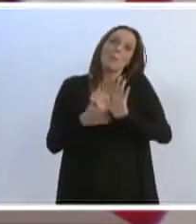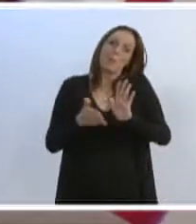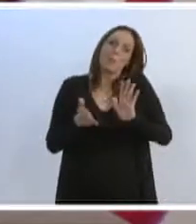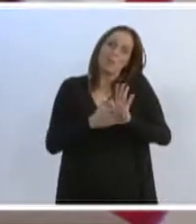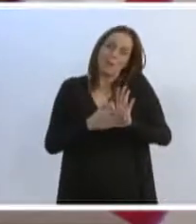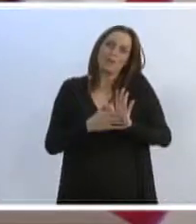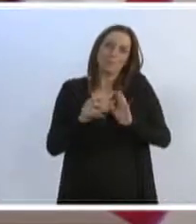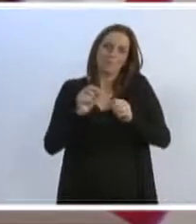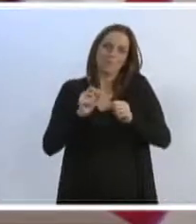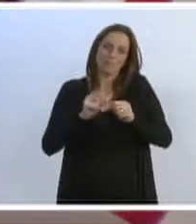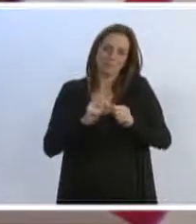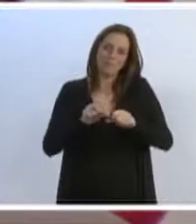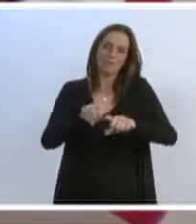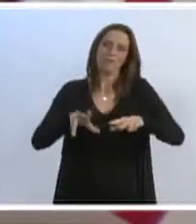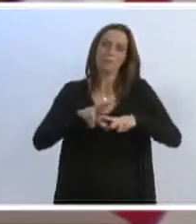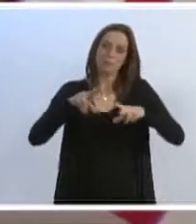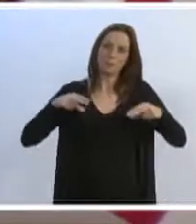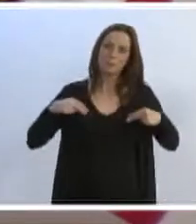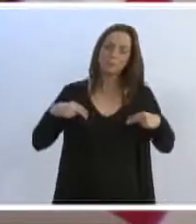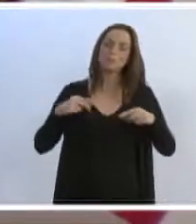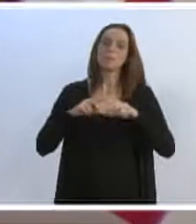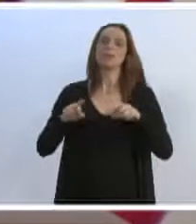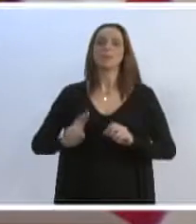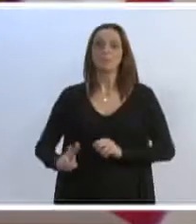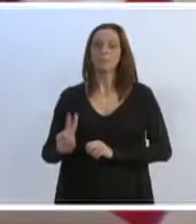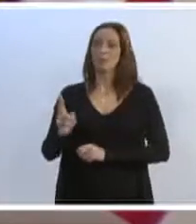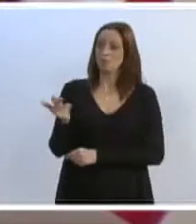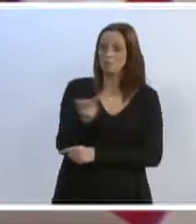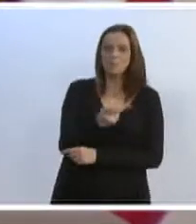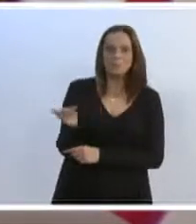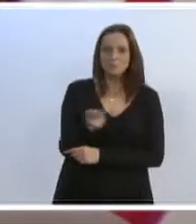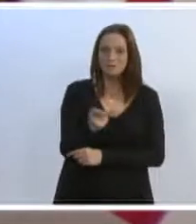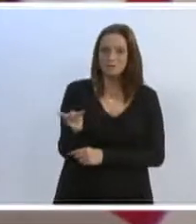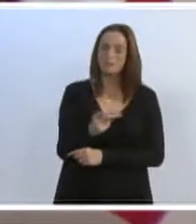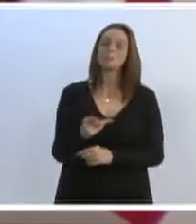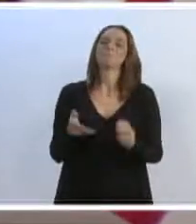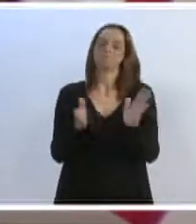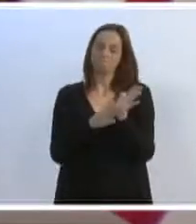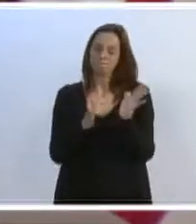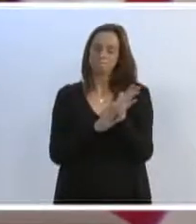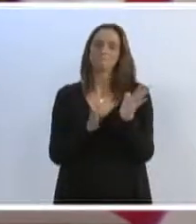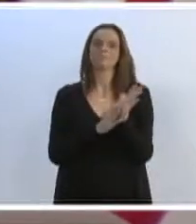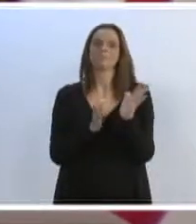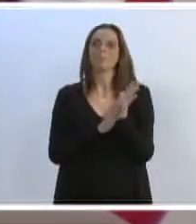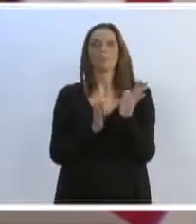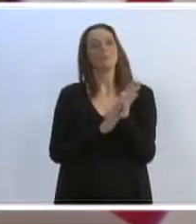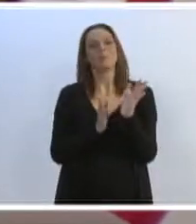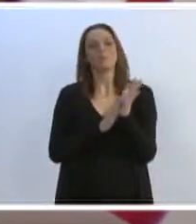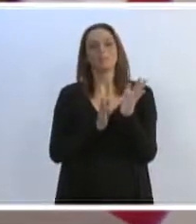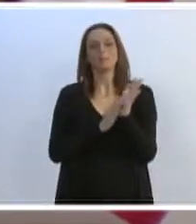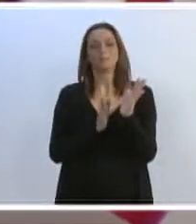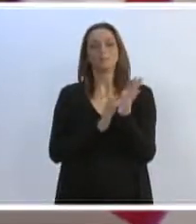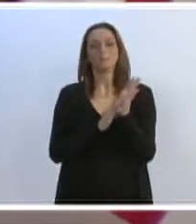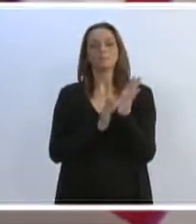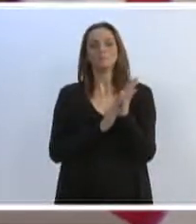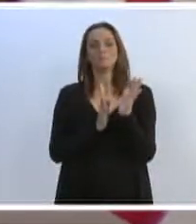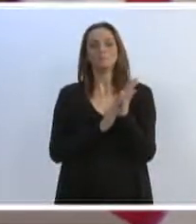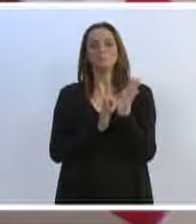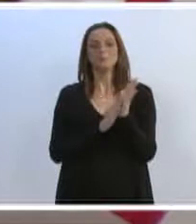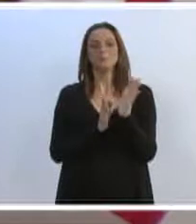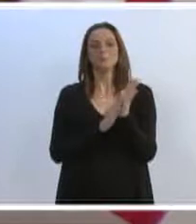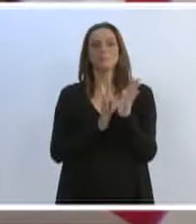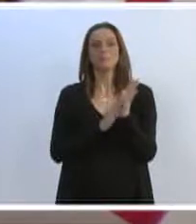do Brasil por tantos aspectos notável e sui generis. Então, Sueli, como um tributo